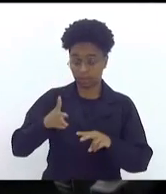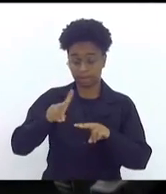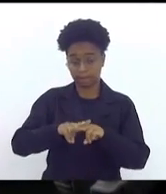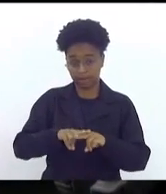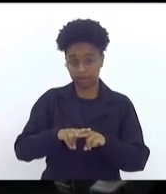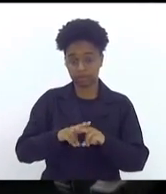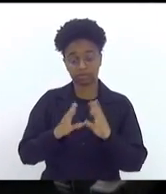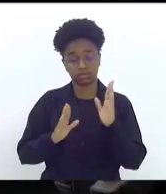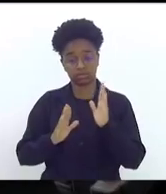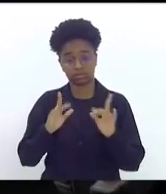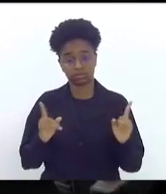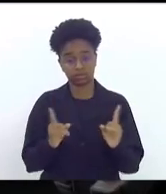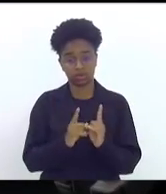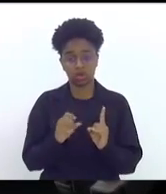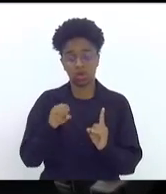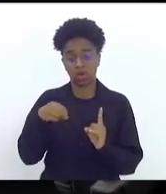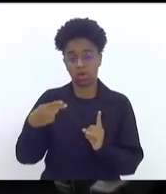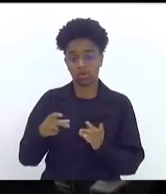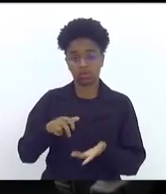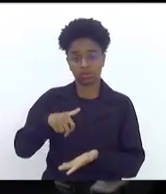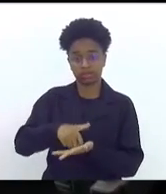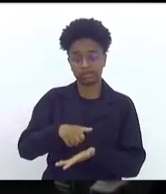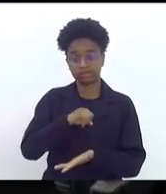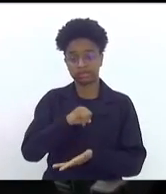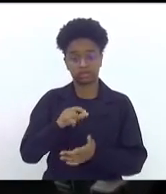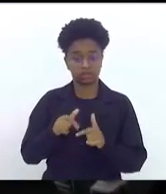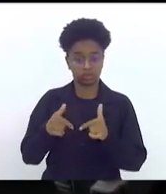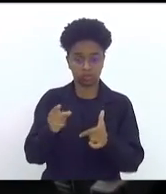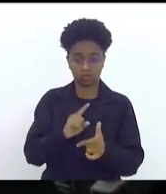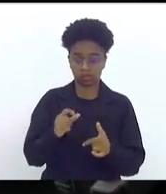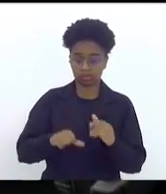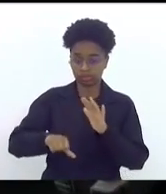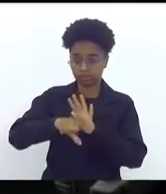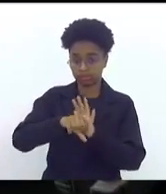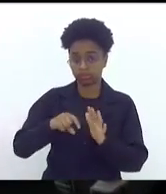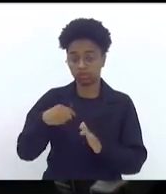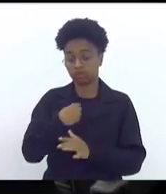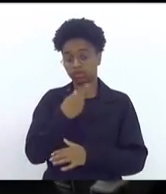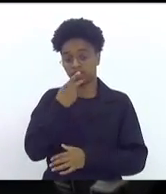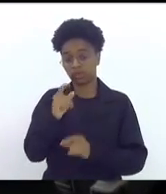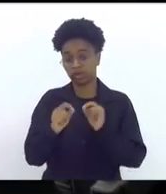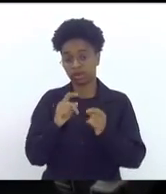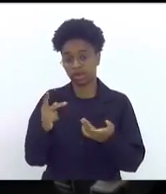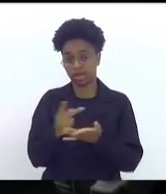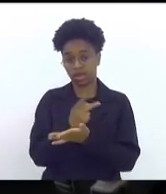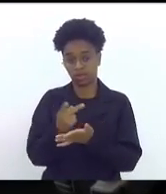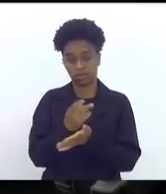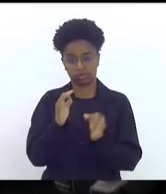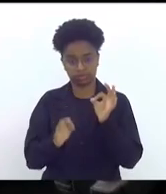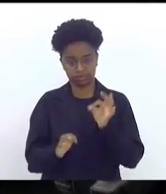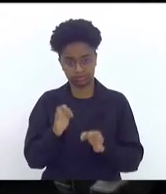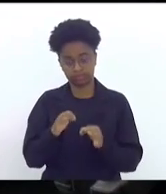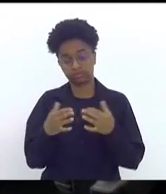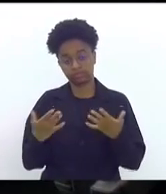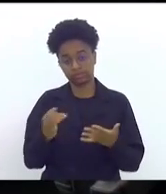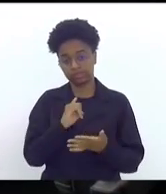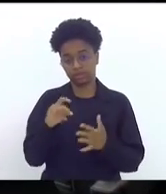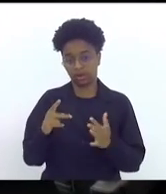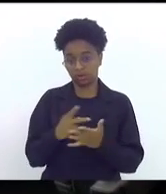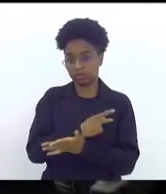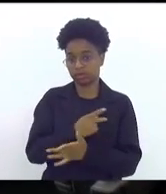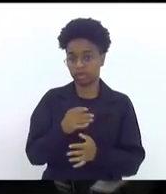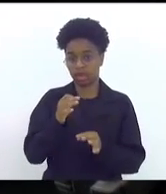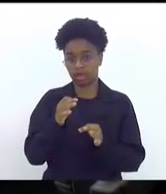ou condenada sem que tenha cometido o crime que lhe é imputado, verifique-se o que chamamos de erro judiciário. Quando você tem um erro